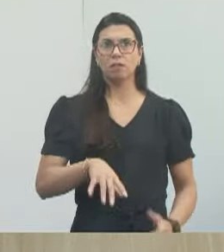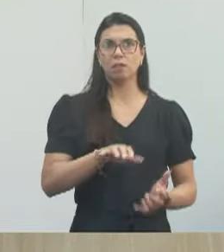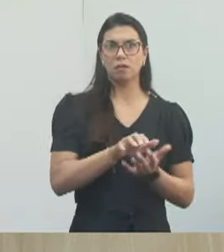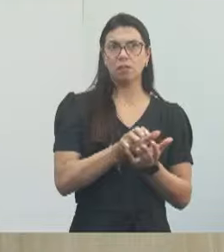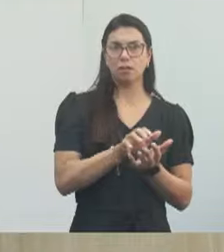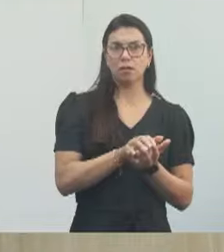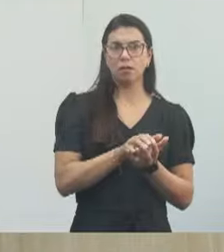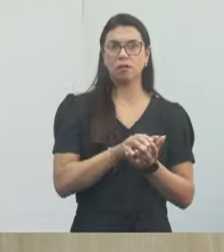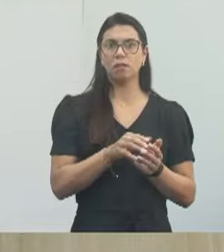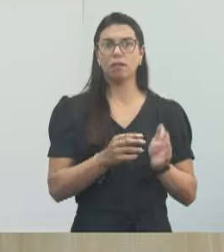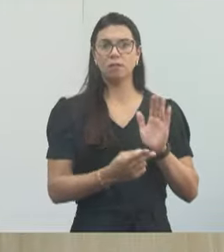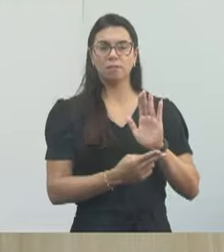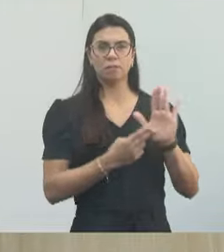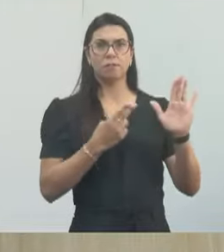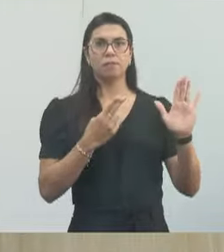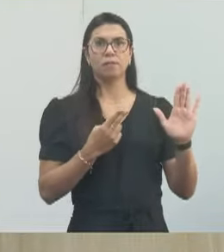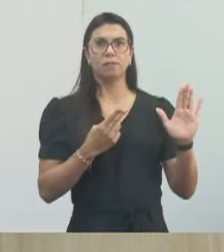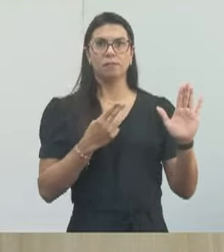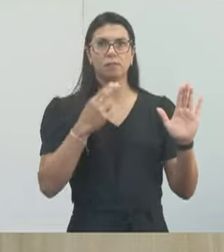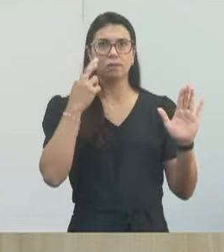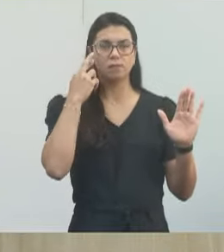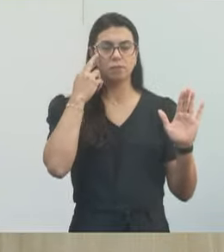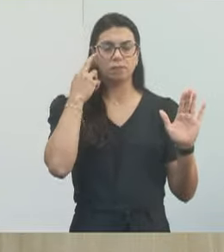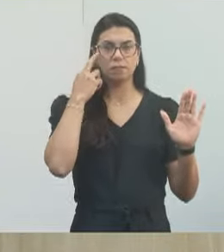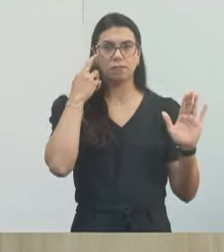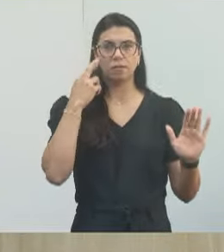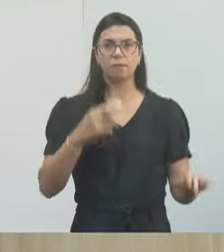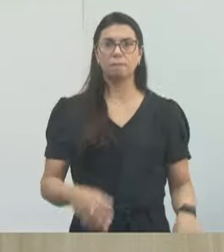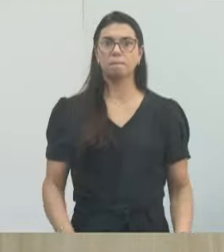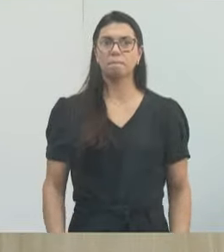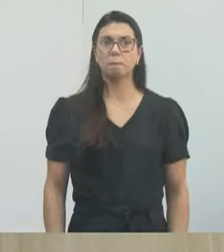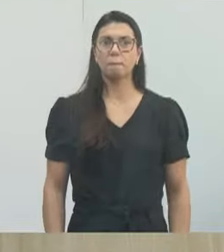município autoria Vereador rinha